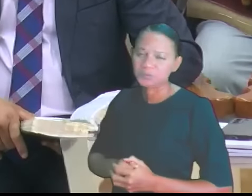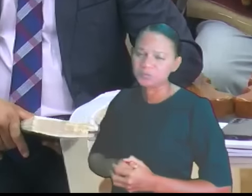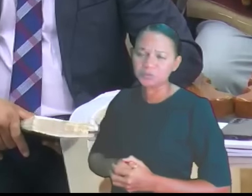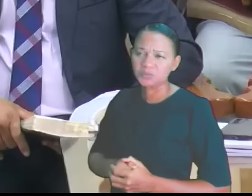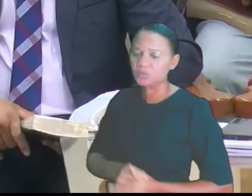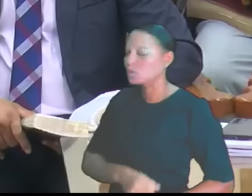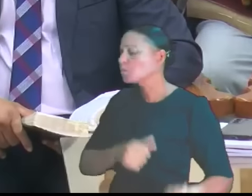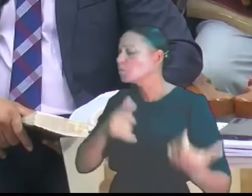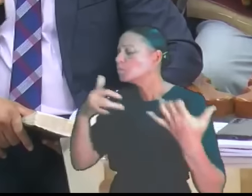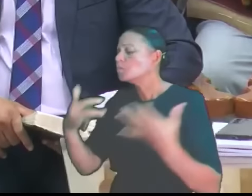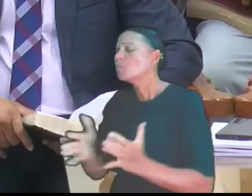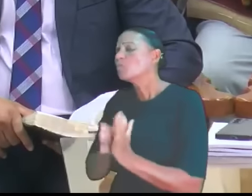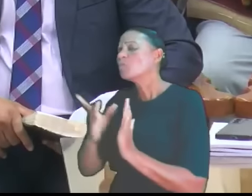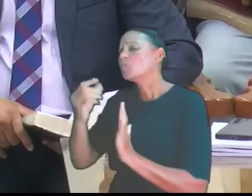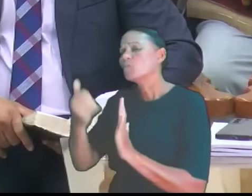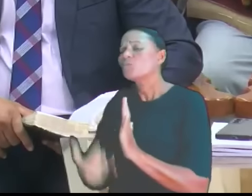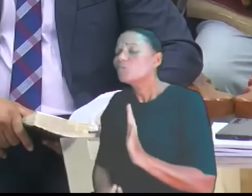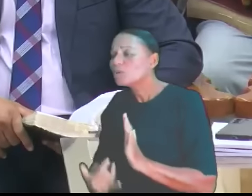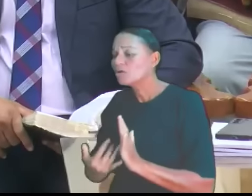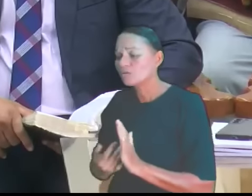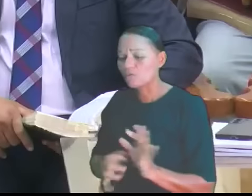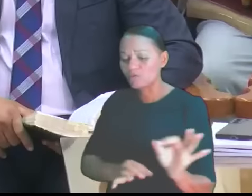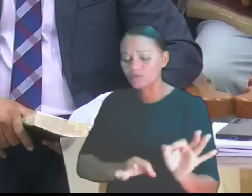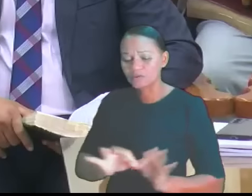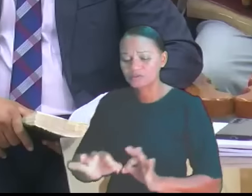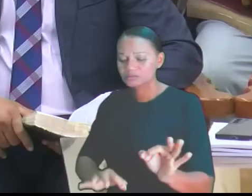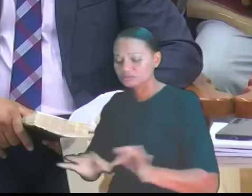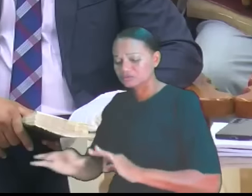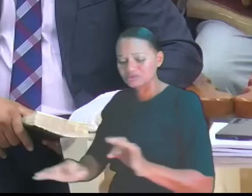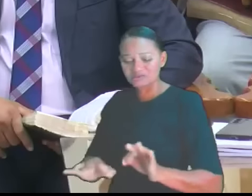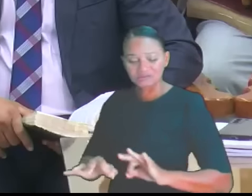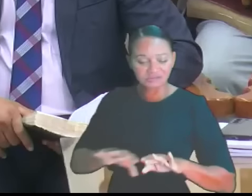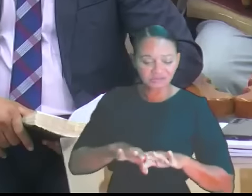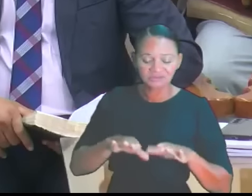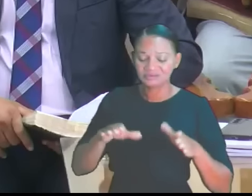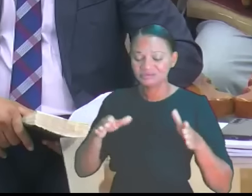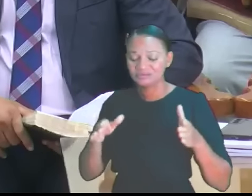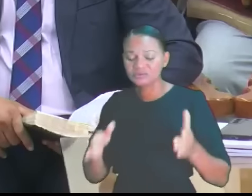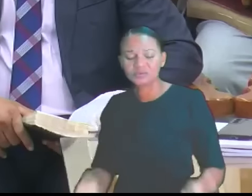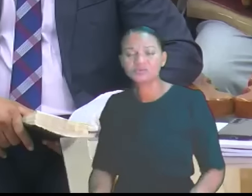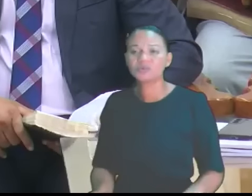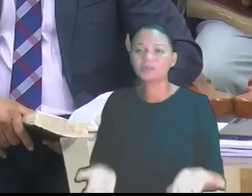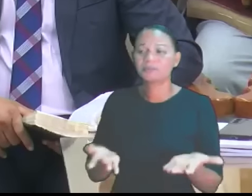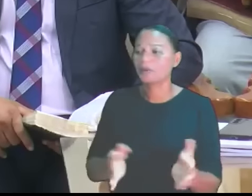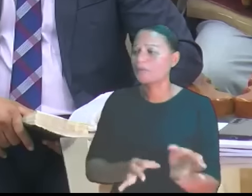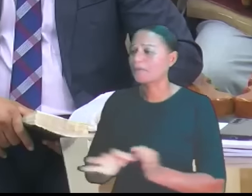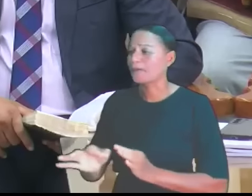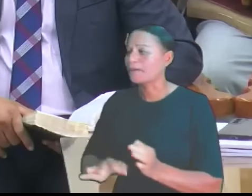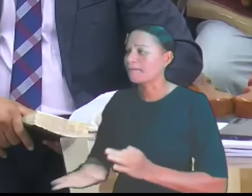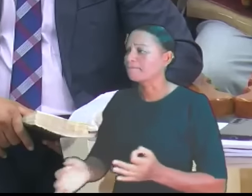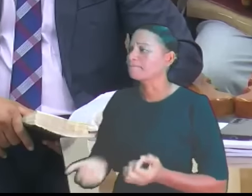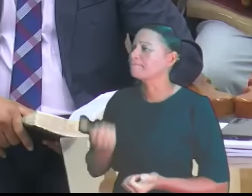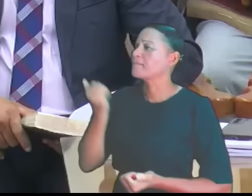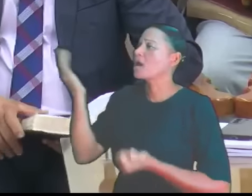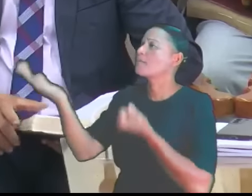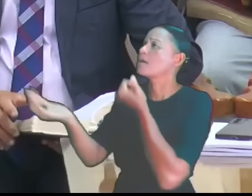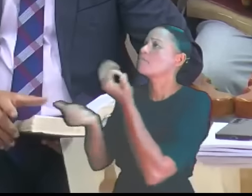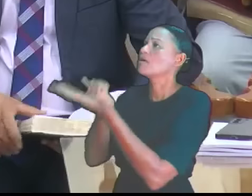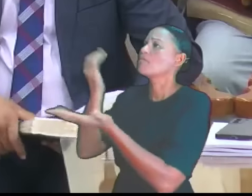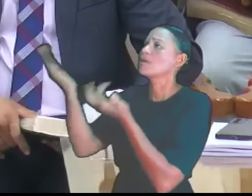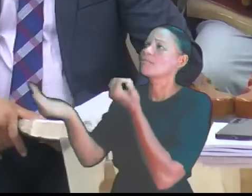Diz a Bíblia que ele chega, prepara o altar, e quando ele está preparando para oferecer o